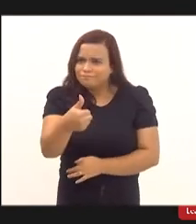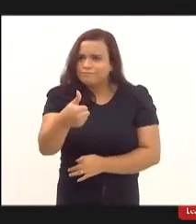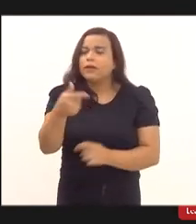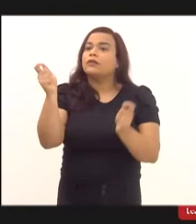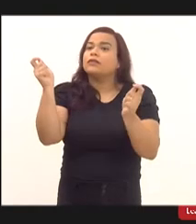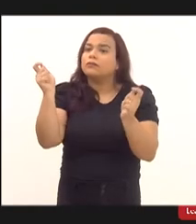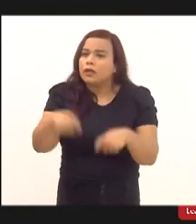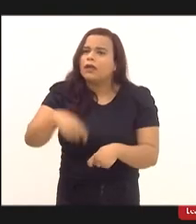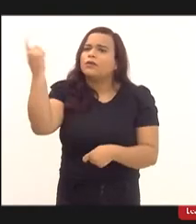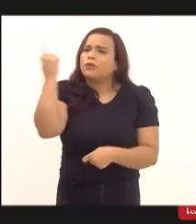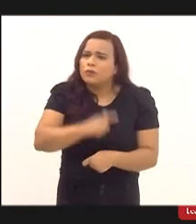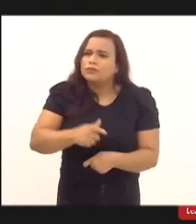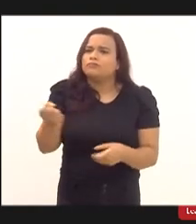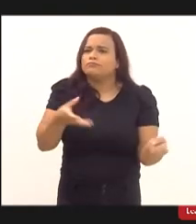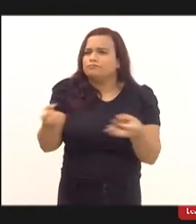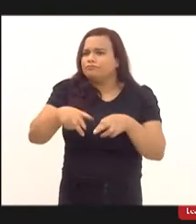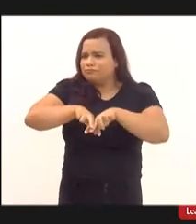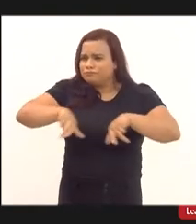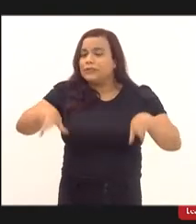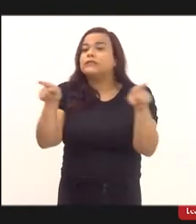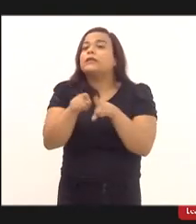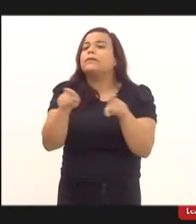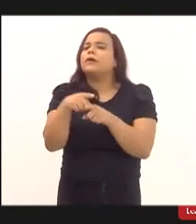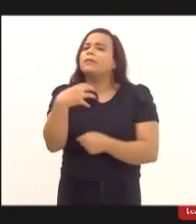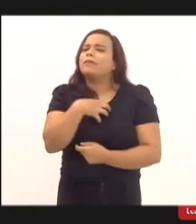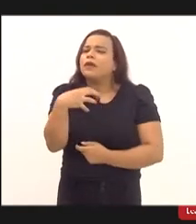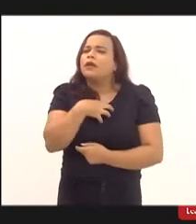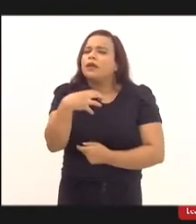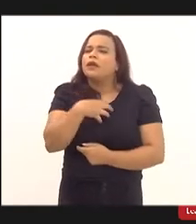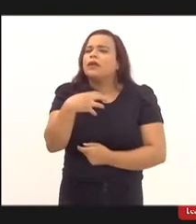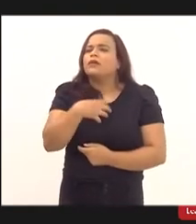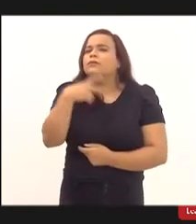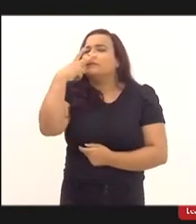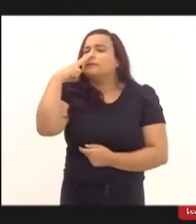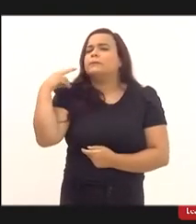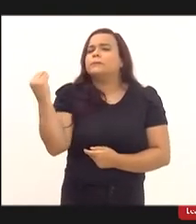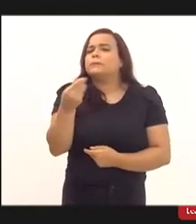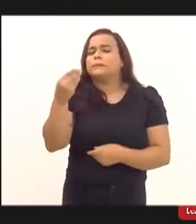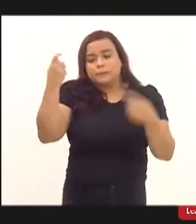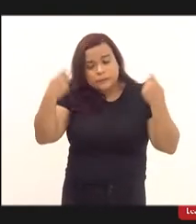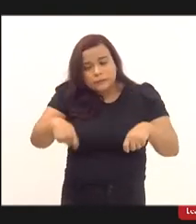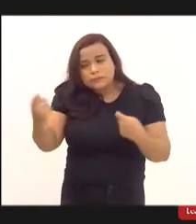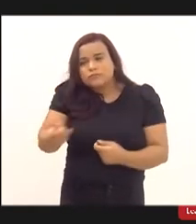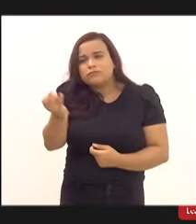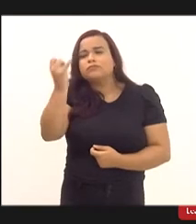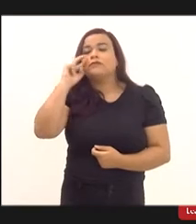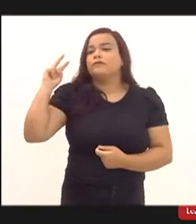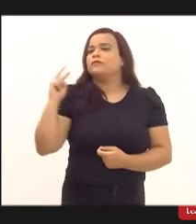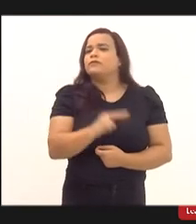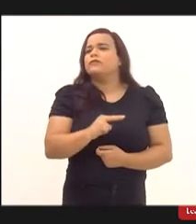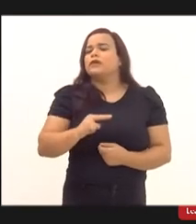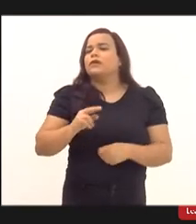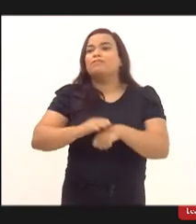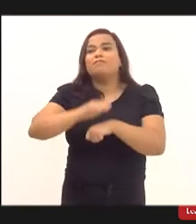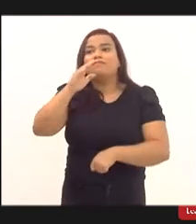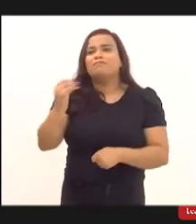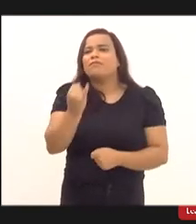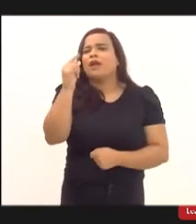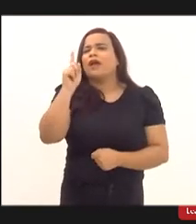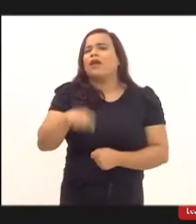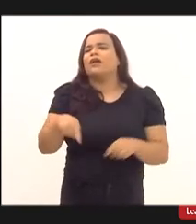contemporanidade ainda como um meio imperiosamente necessário sobretudo